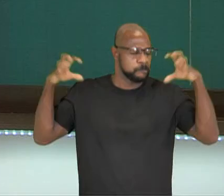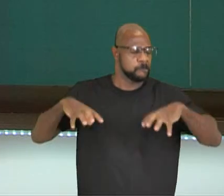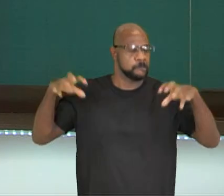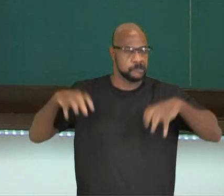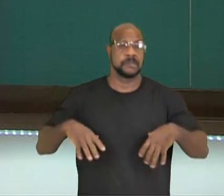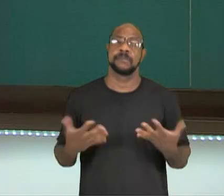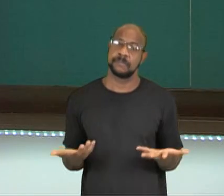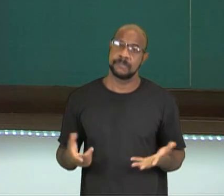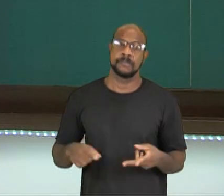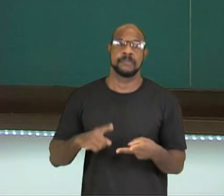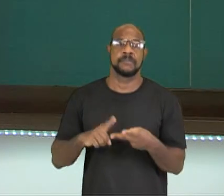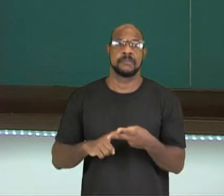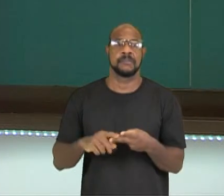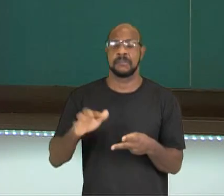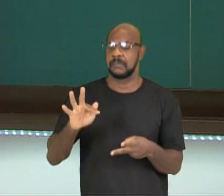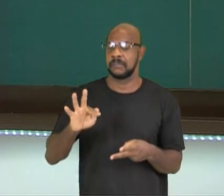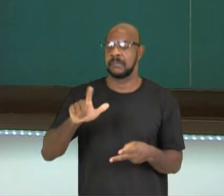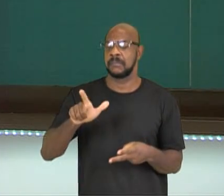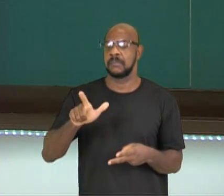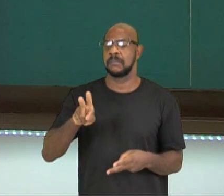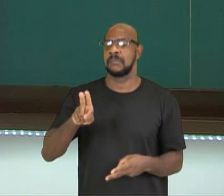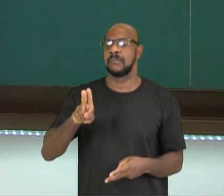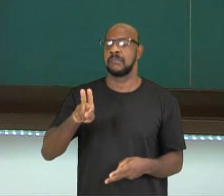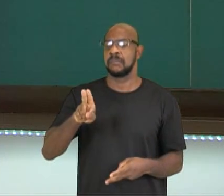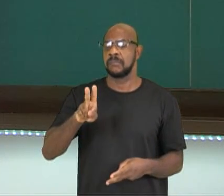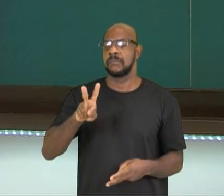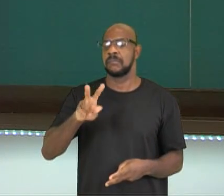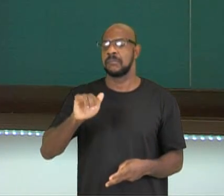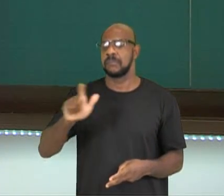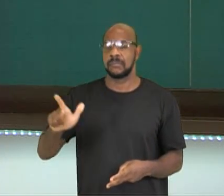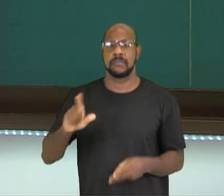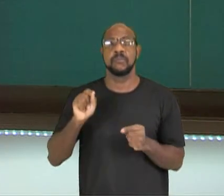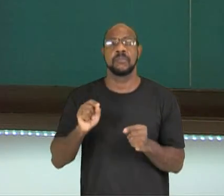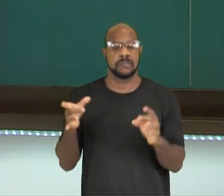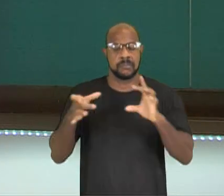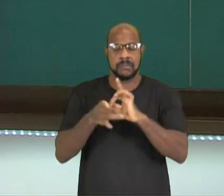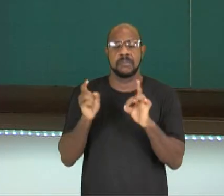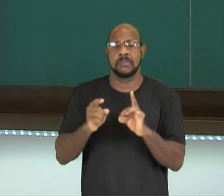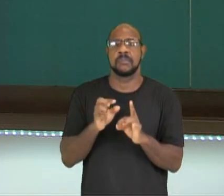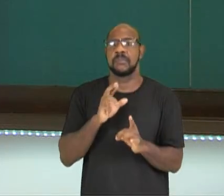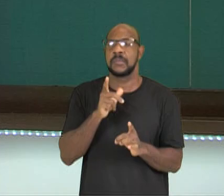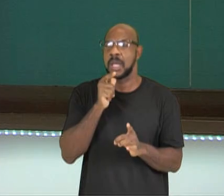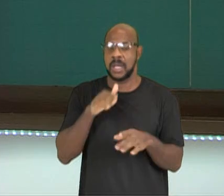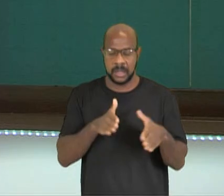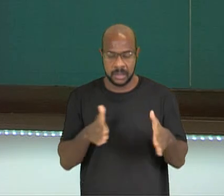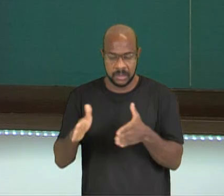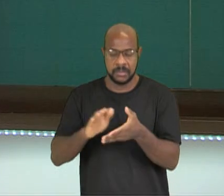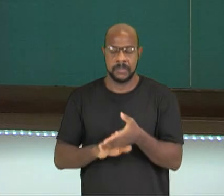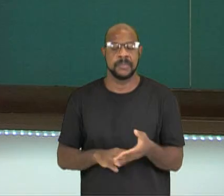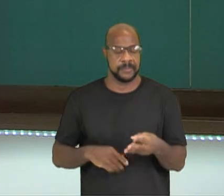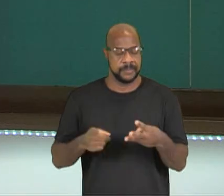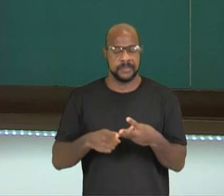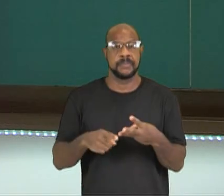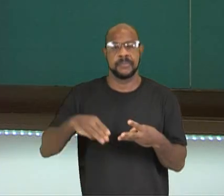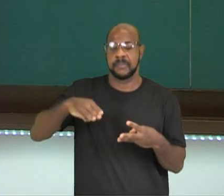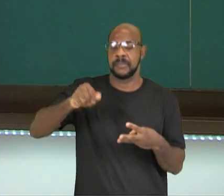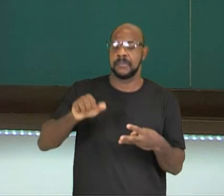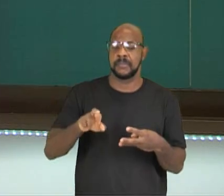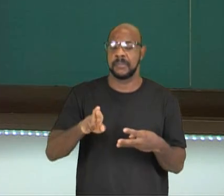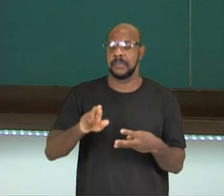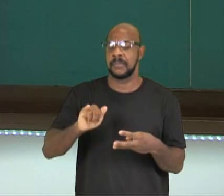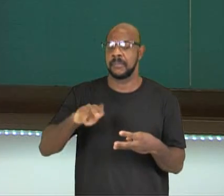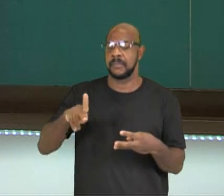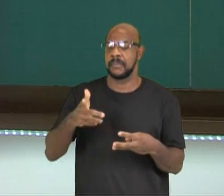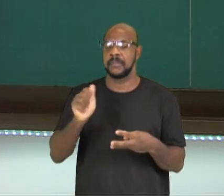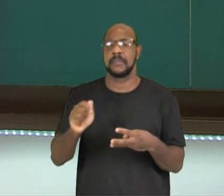tá? Fluvial, que é relativo aos rios, e a marinha, que é fácil da gente identificar ali, porque